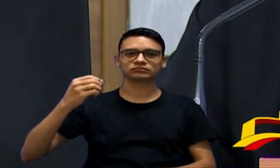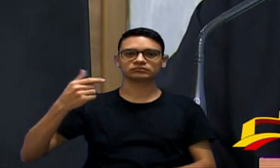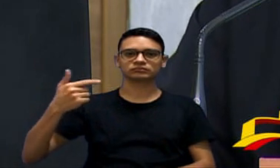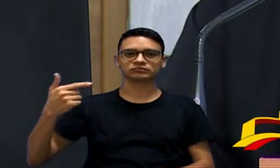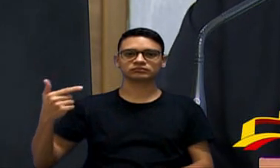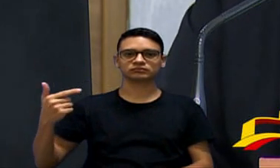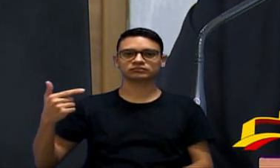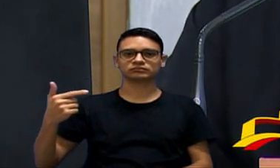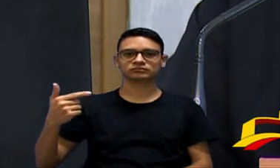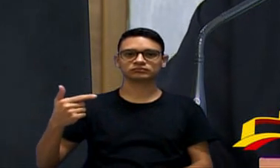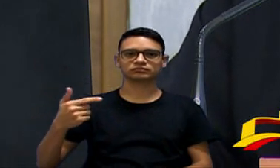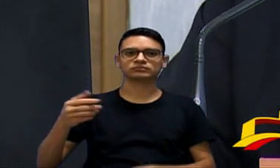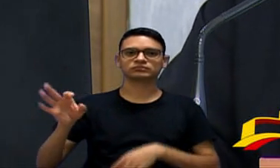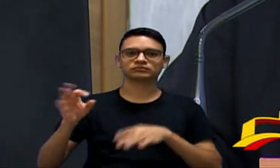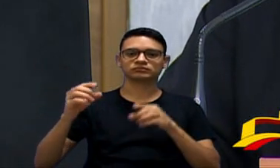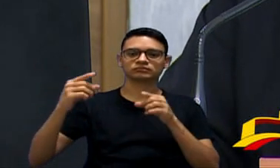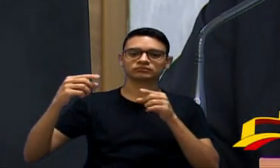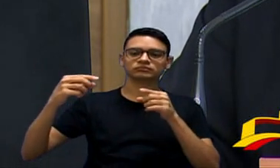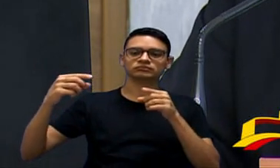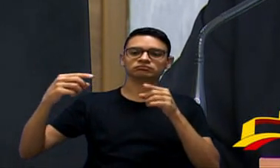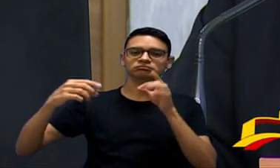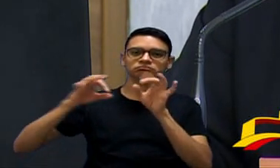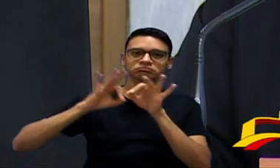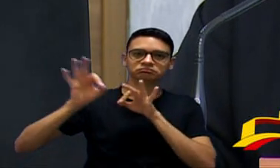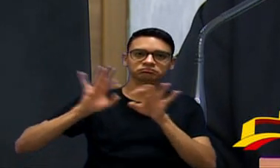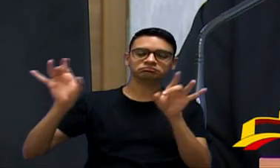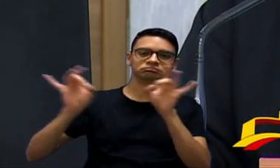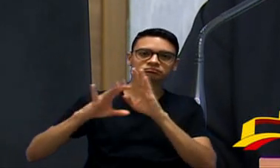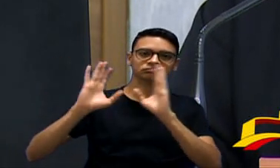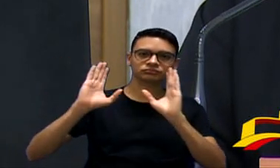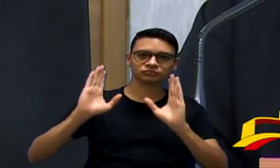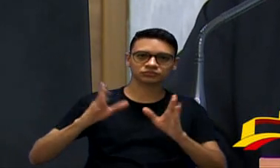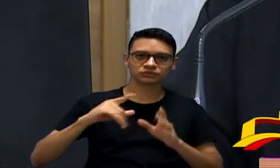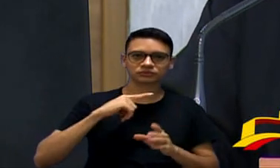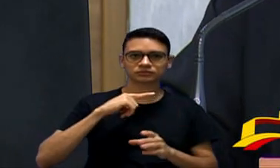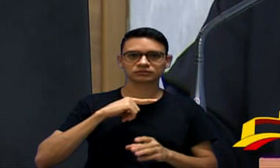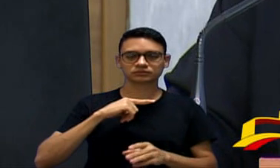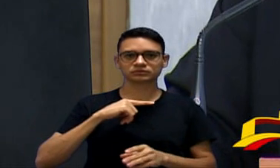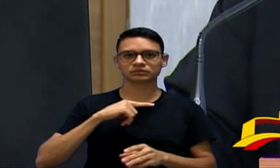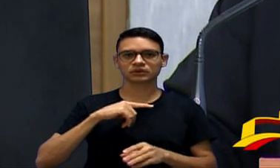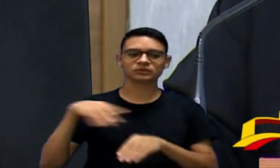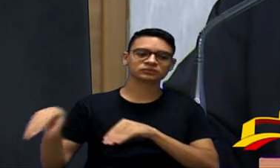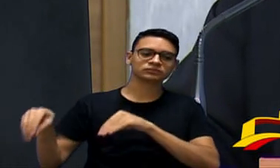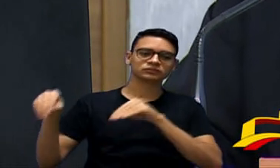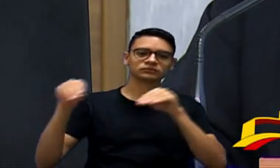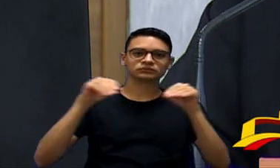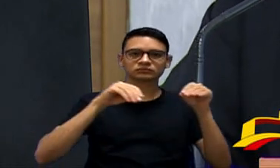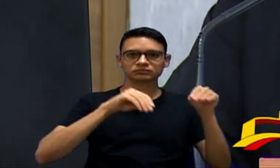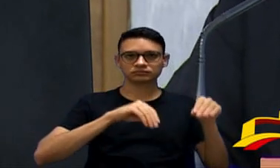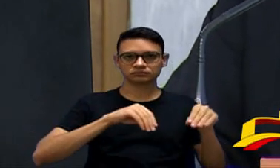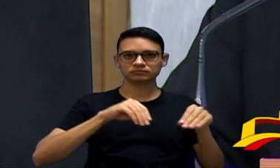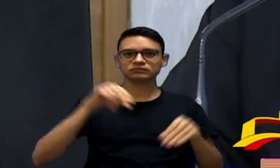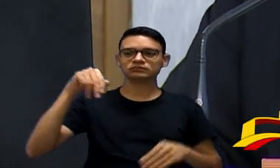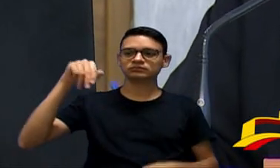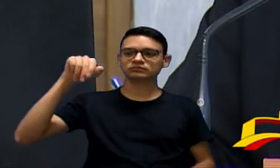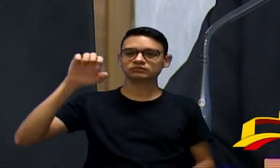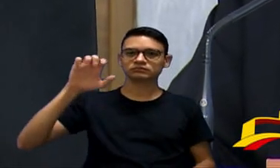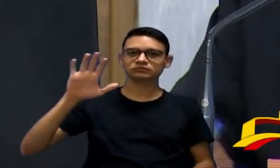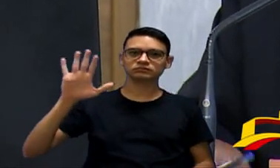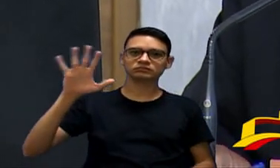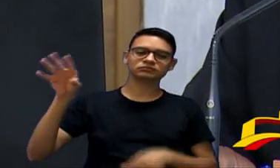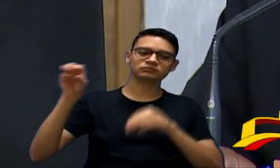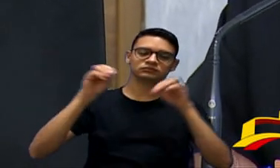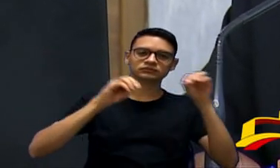redação final, do vereador Simoa, que dispõe sobre a criação do Memorial de Imigração Nordestina. Eu coloco em votação, os vereadores concordam, permanece como